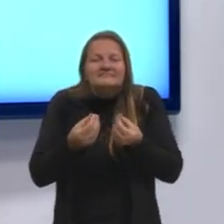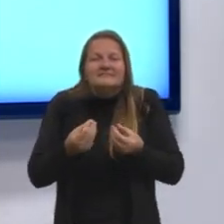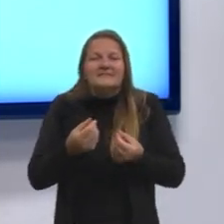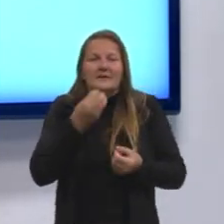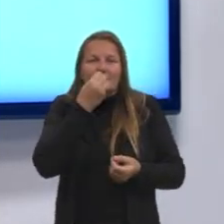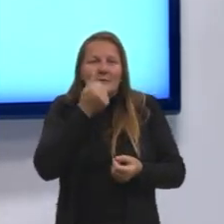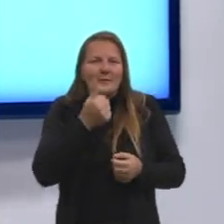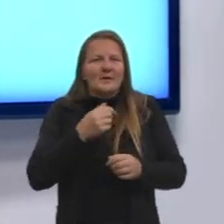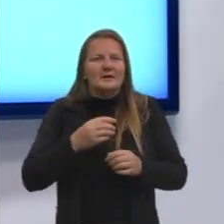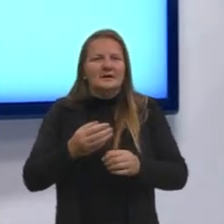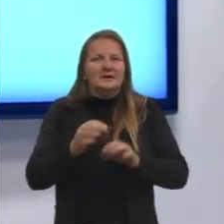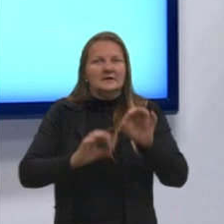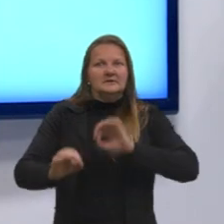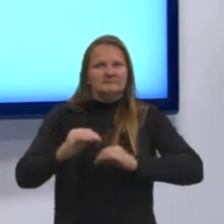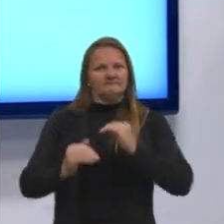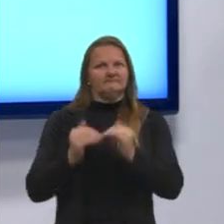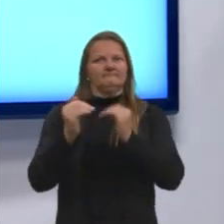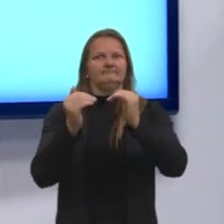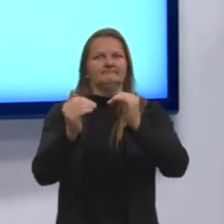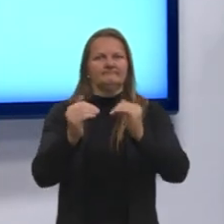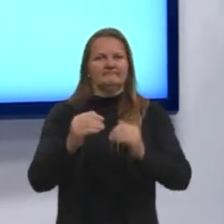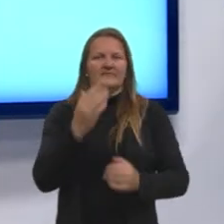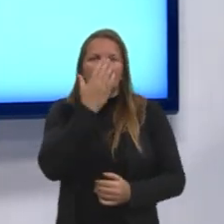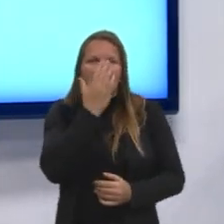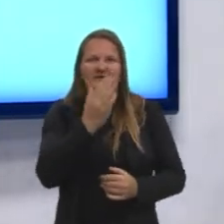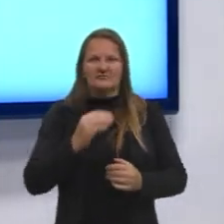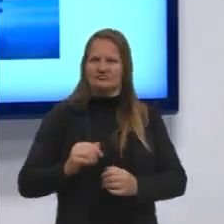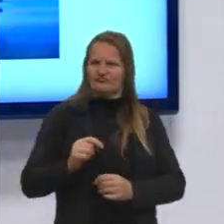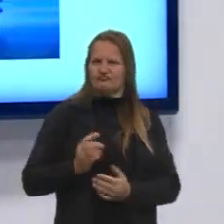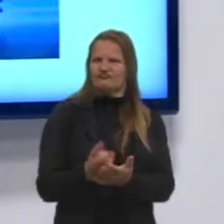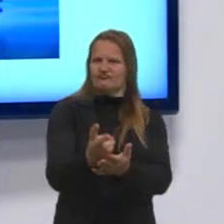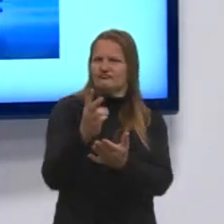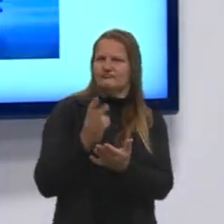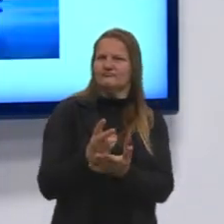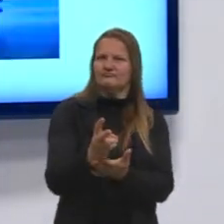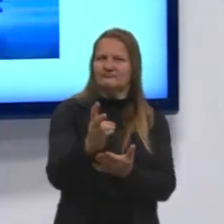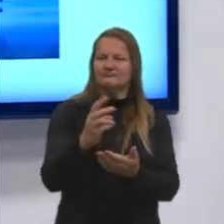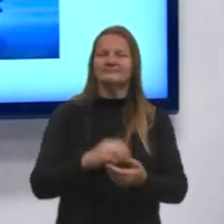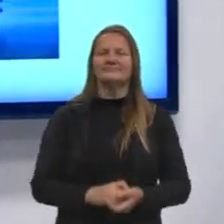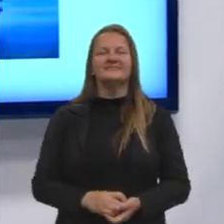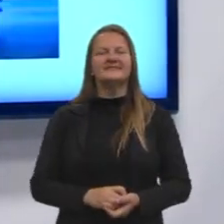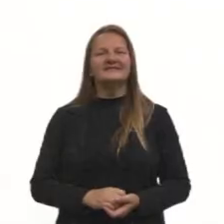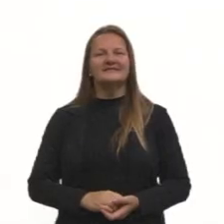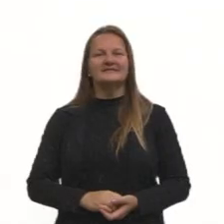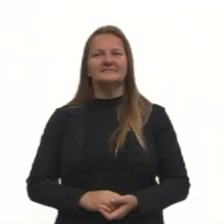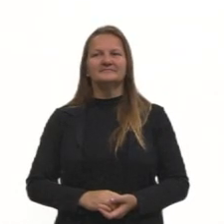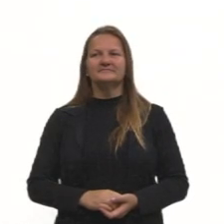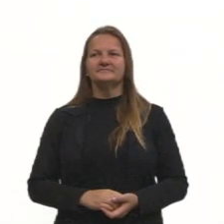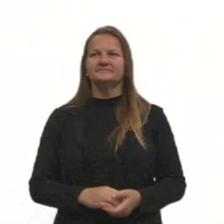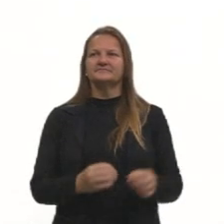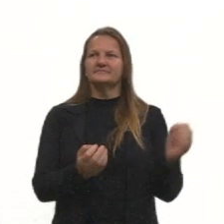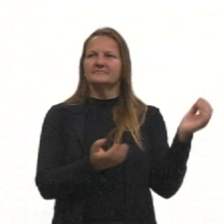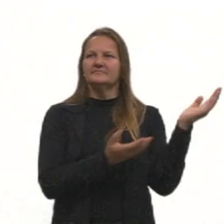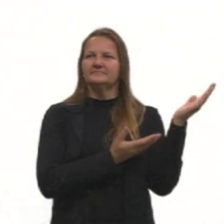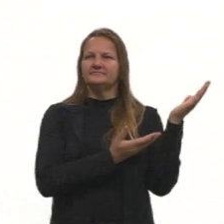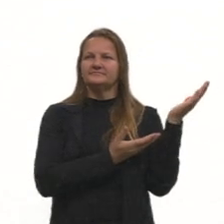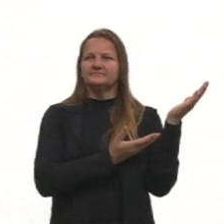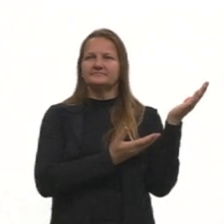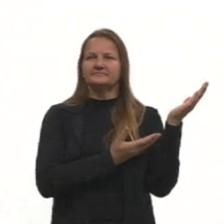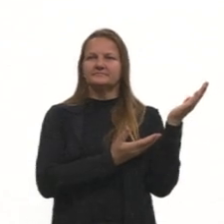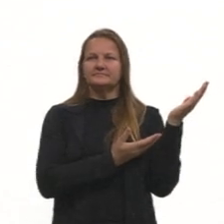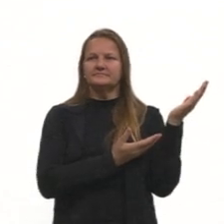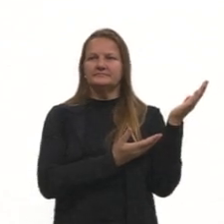também né que nos faz seguir em frente também vamos dar continuidade então no nosso material